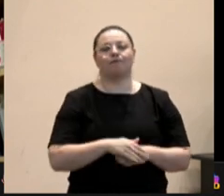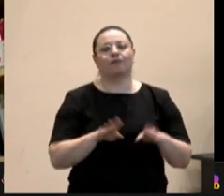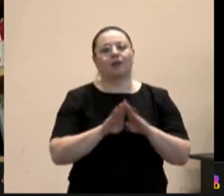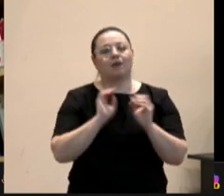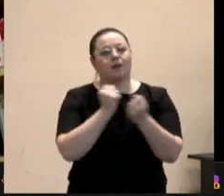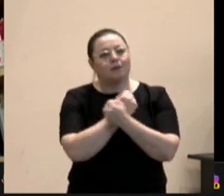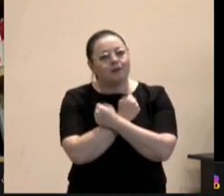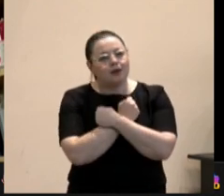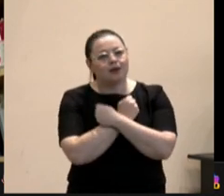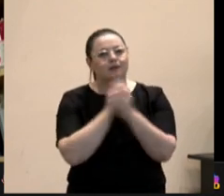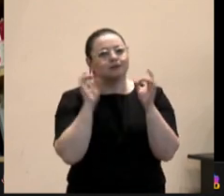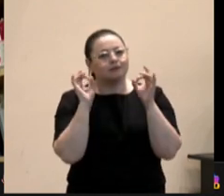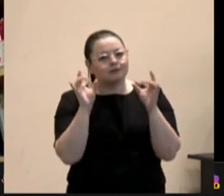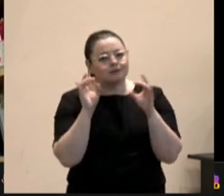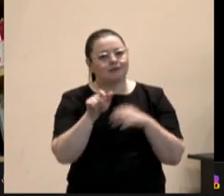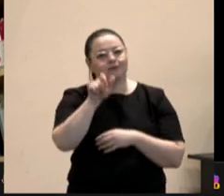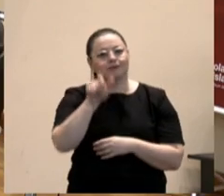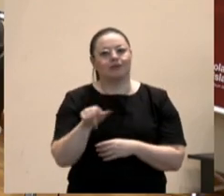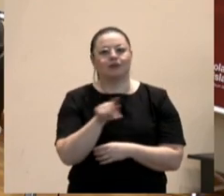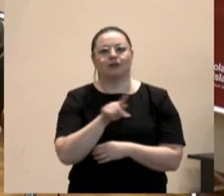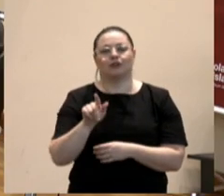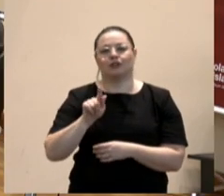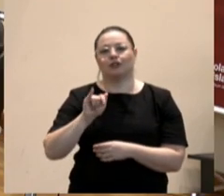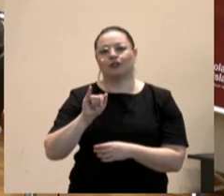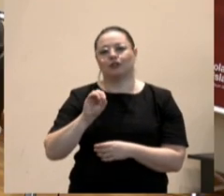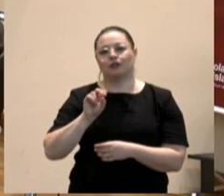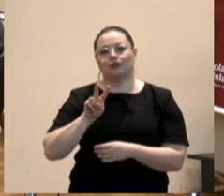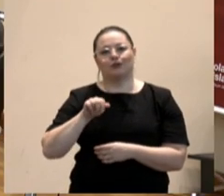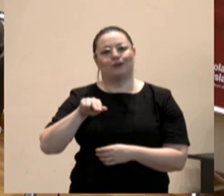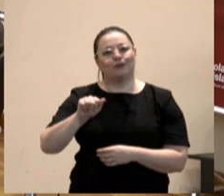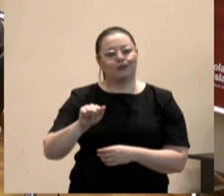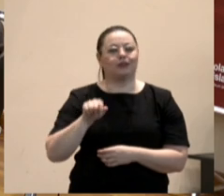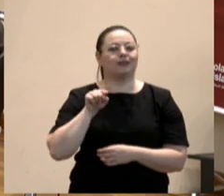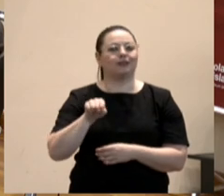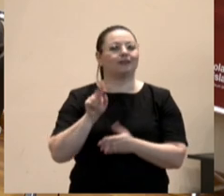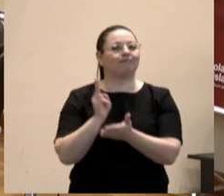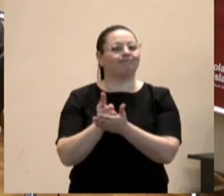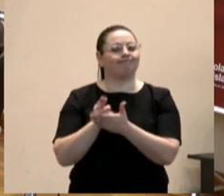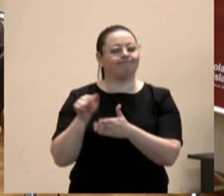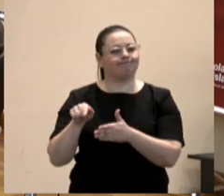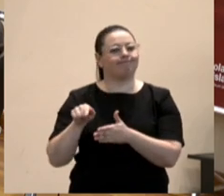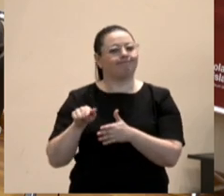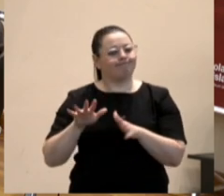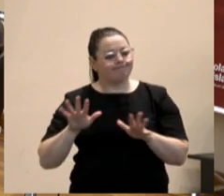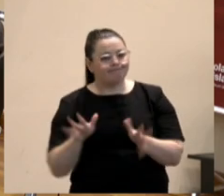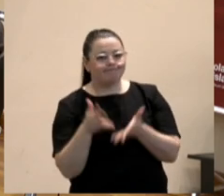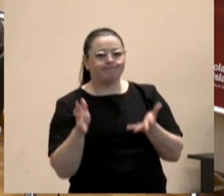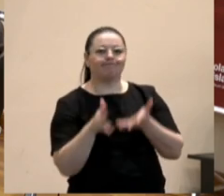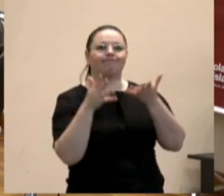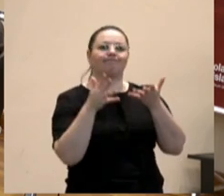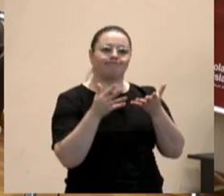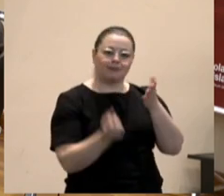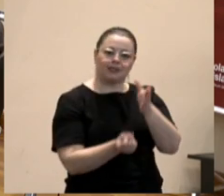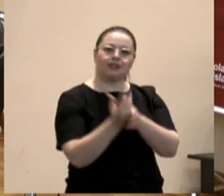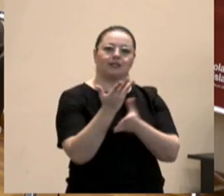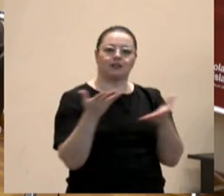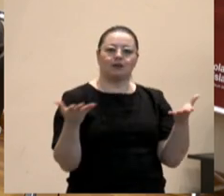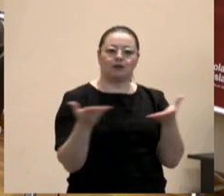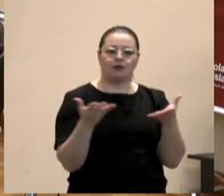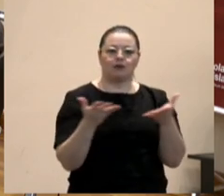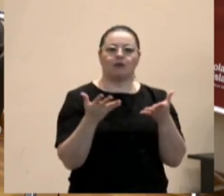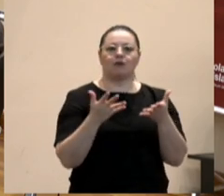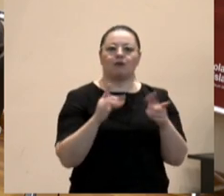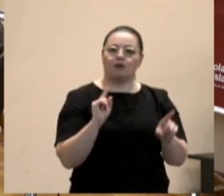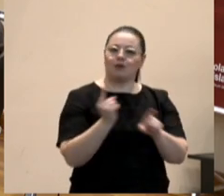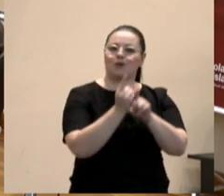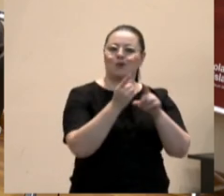especial à professora Giovanna Lunardi, né, uma grande incentivadora desse encontro, né, e que fez todo